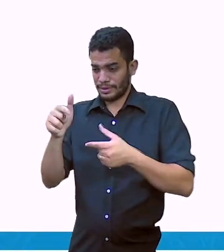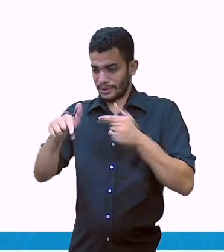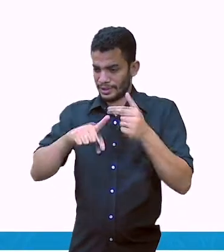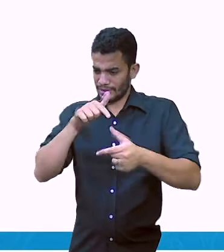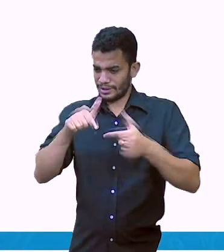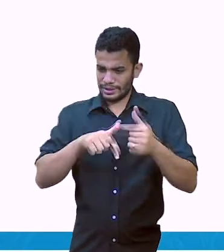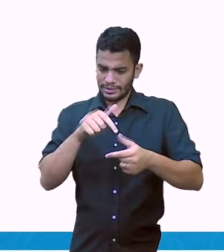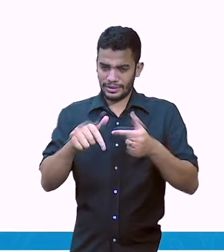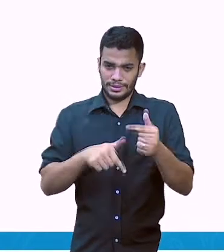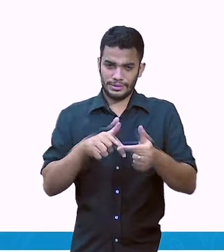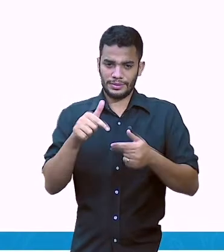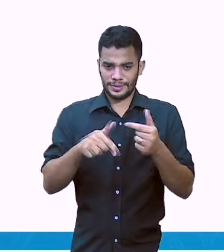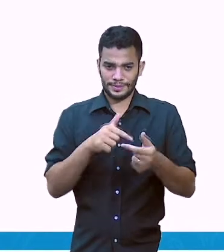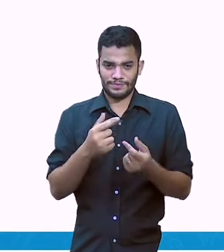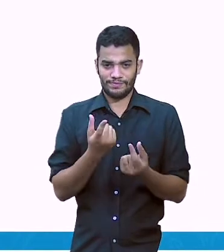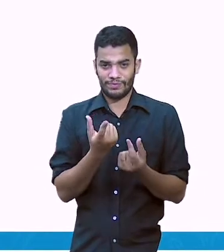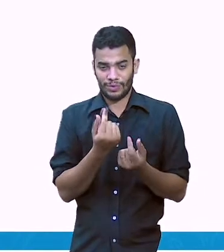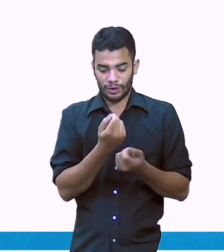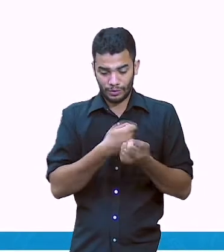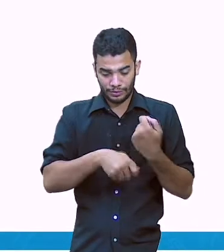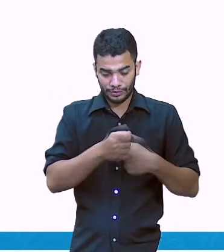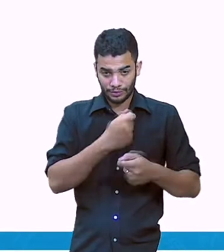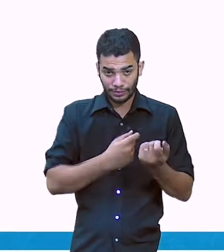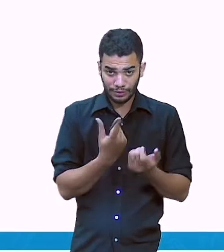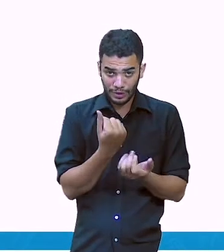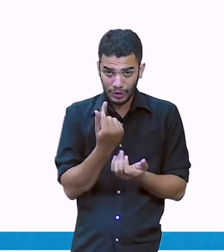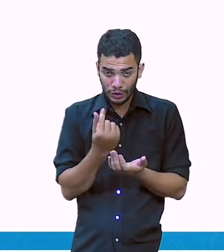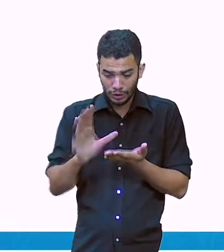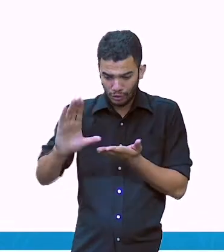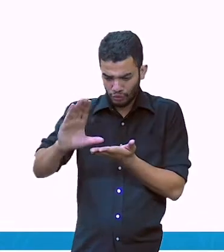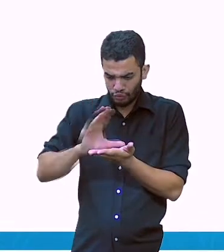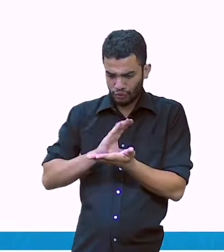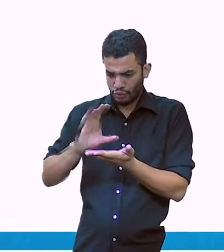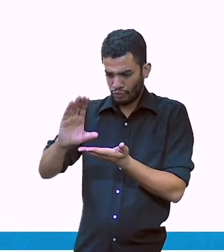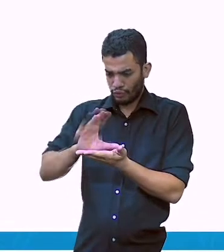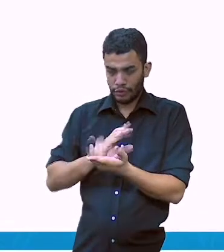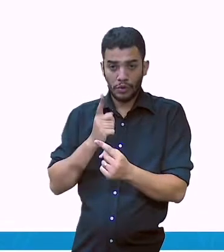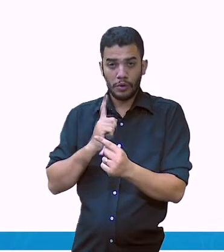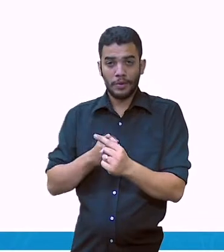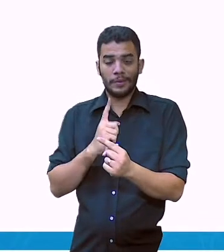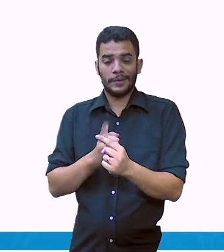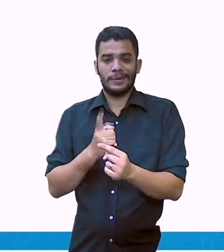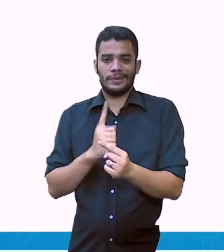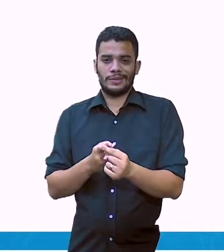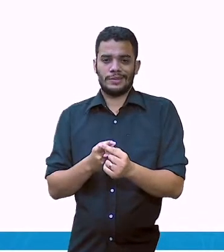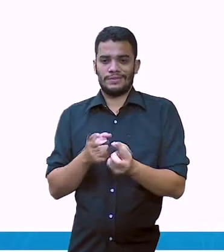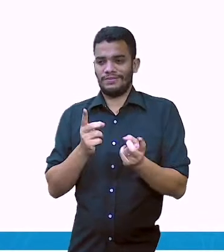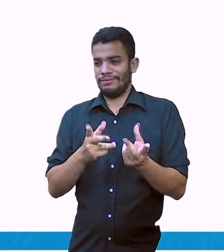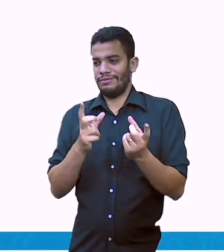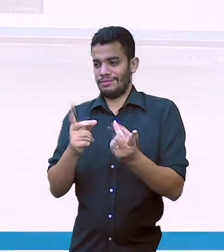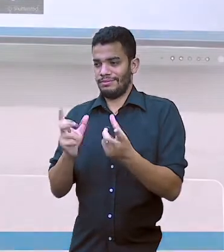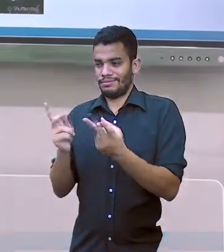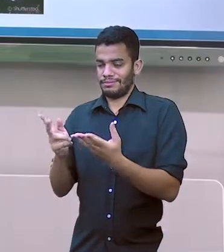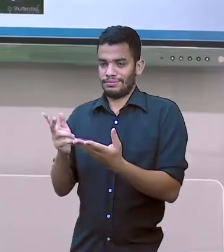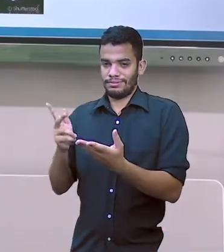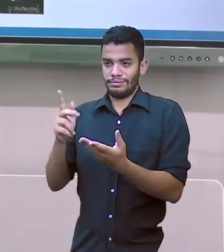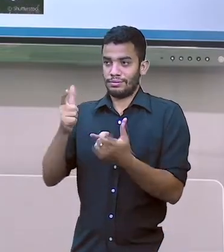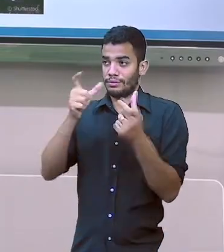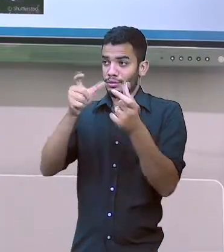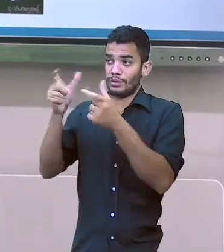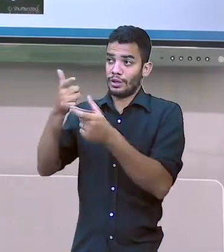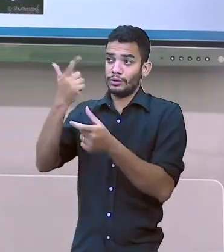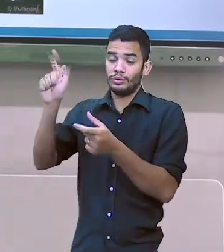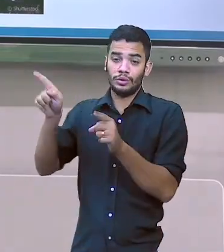economia, eu estou falando do dinheiro, do bolso, né? E para nascer uma indústria, precisa